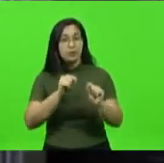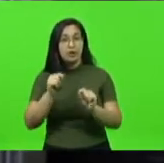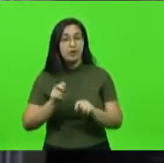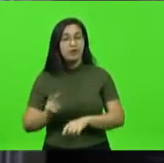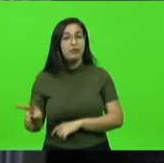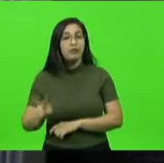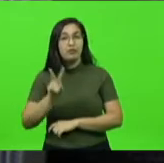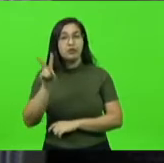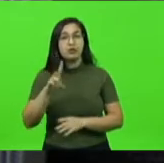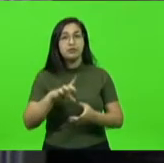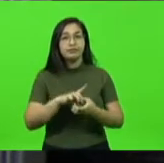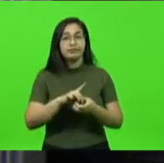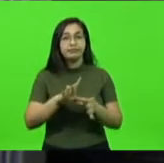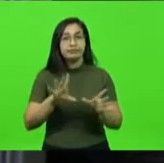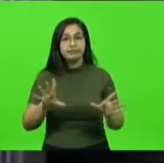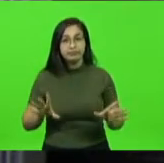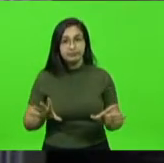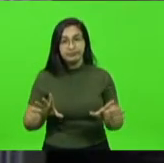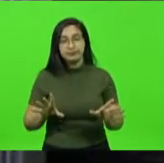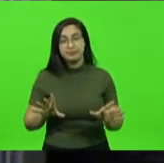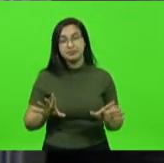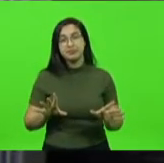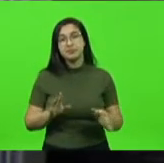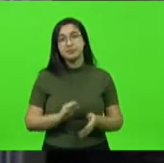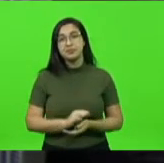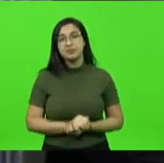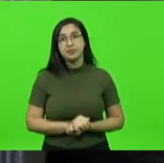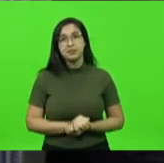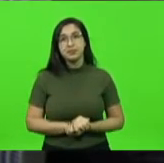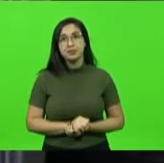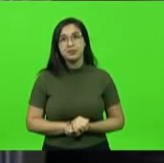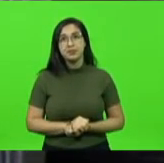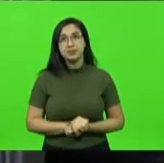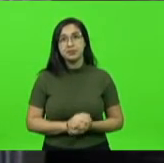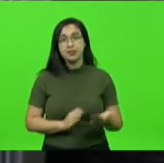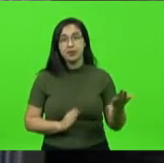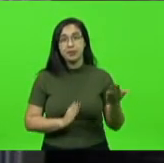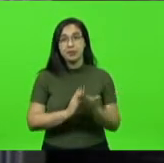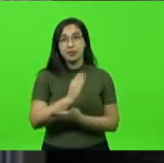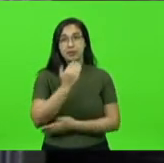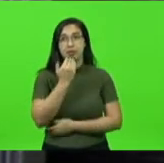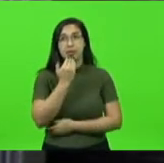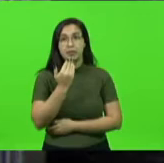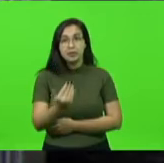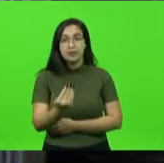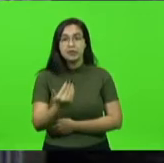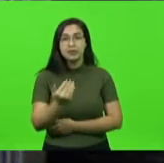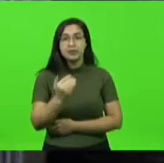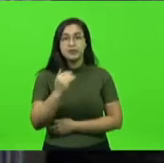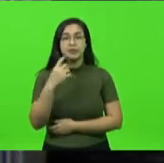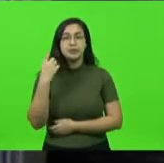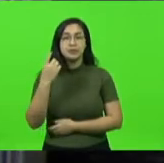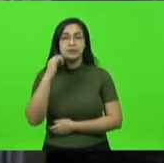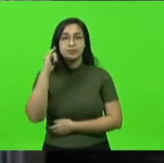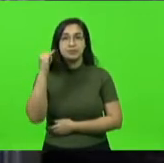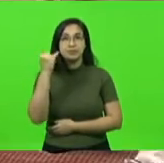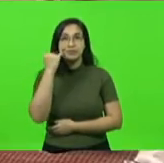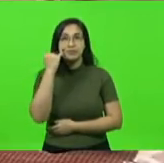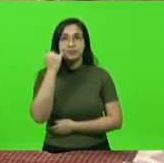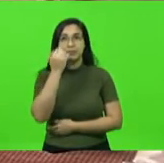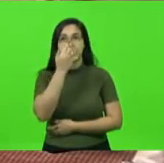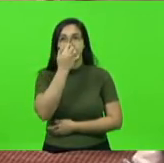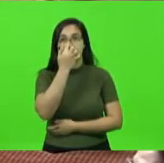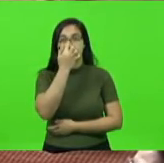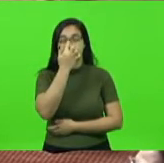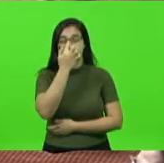da democracia, nós devemos dar como aprovado esse requerimento do deputado Gessé. Senhor presidente, eu